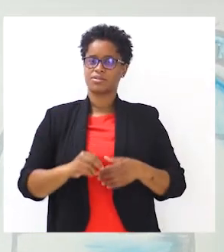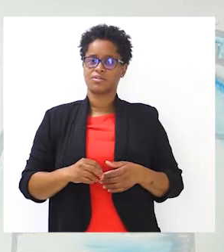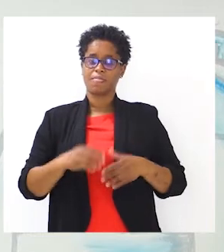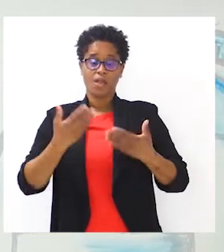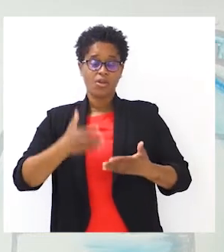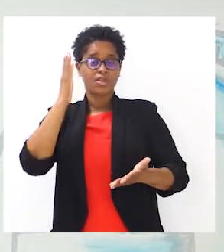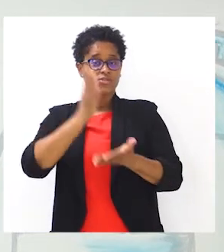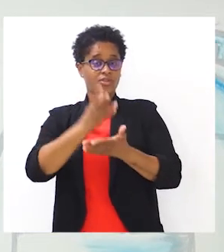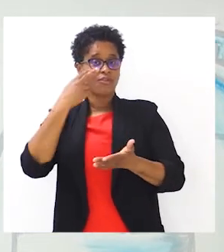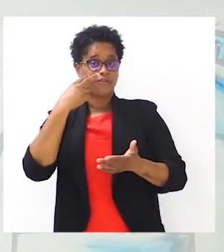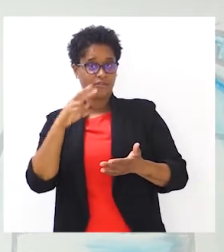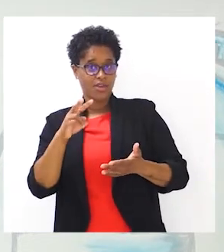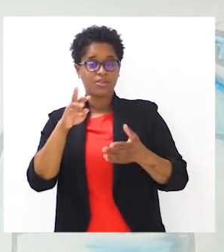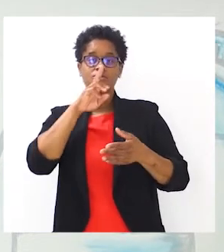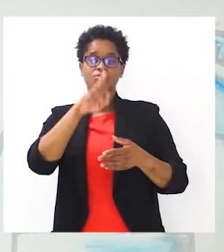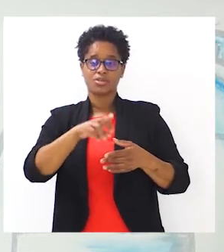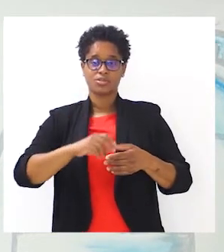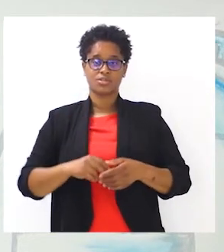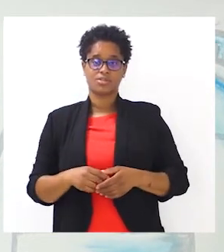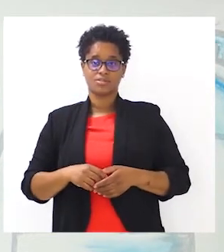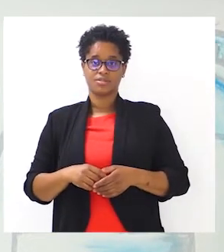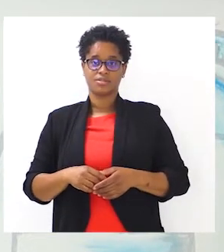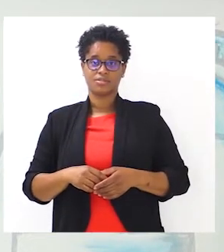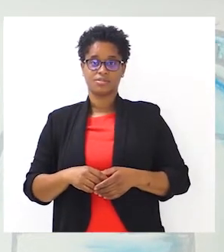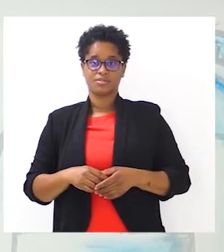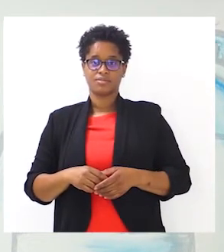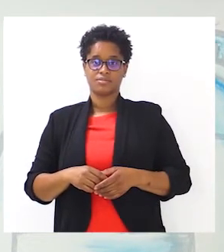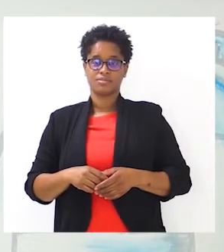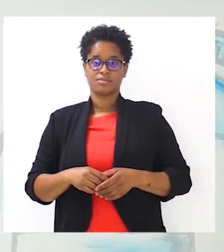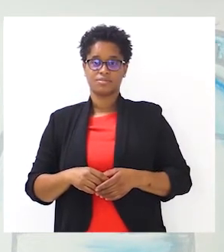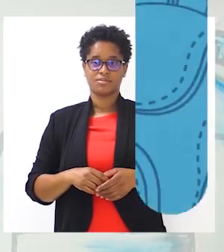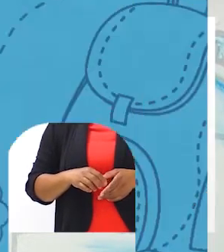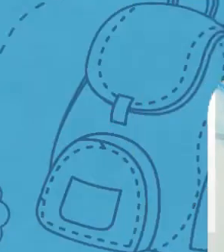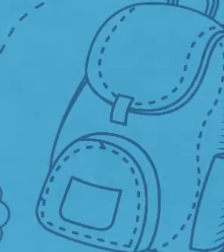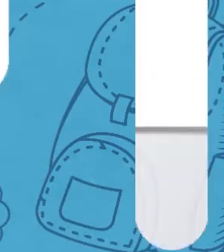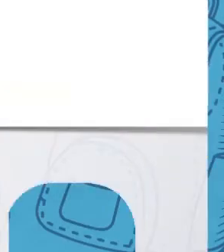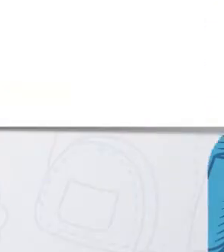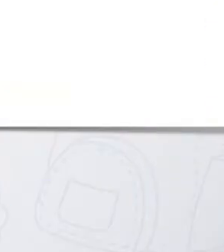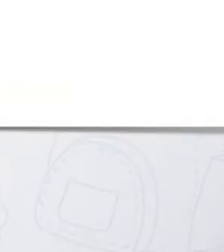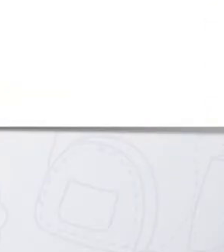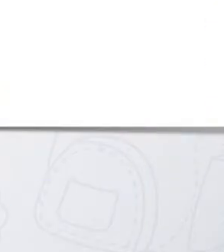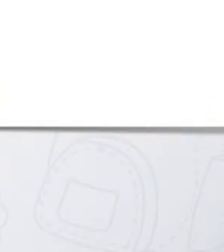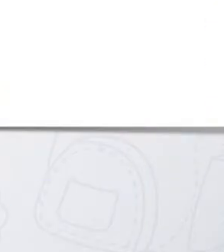só ver o resultado. Tentem lembrar o que é que vimos.